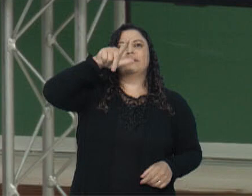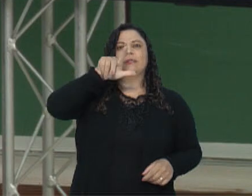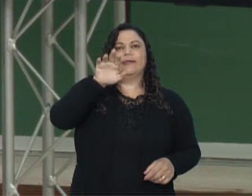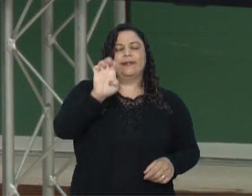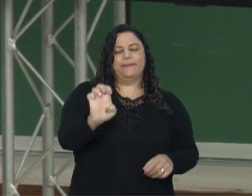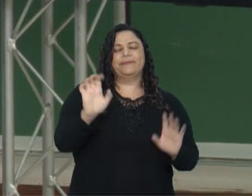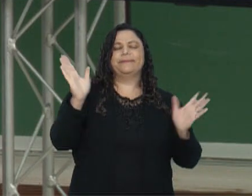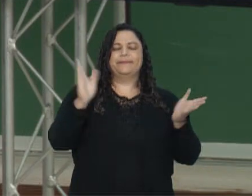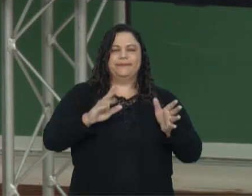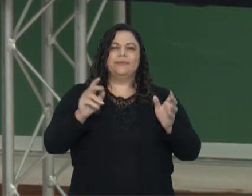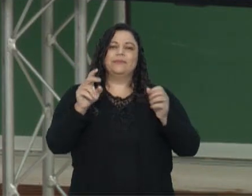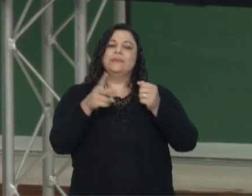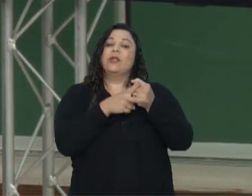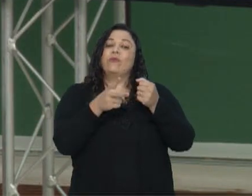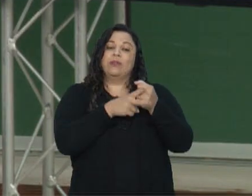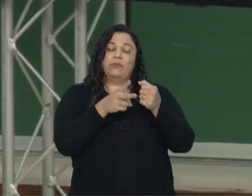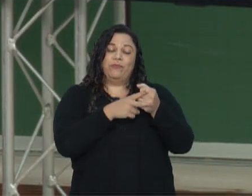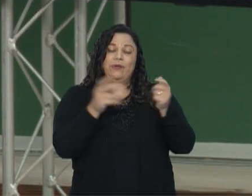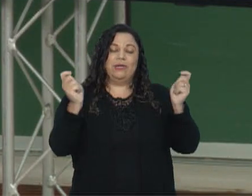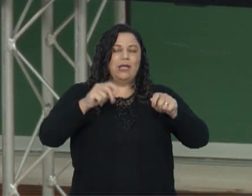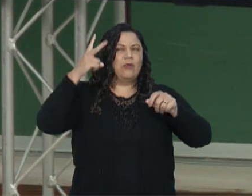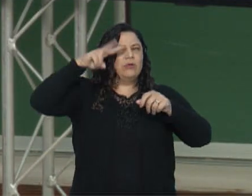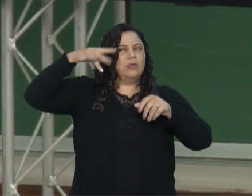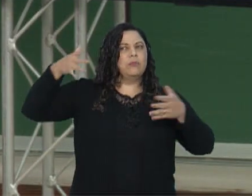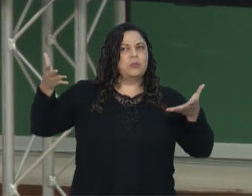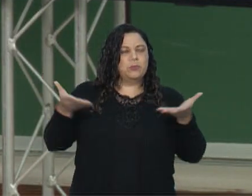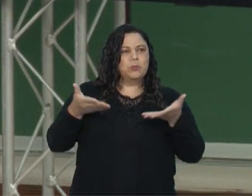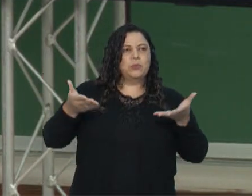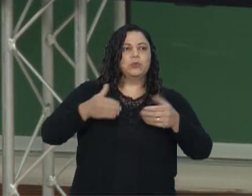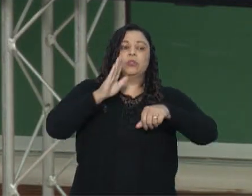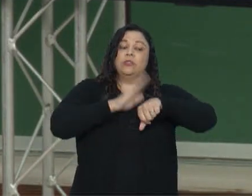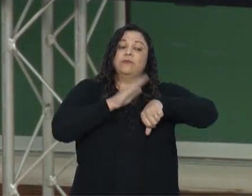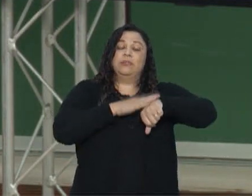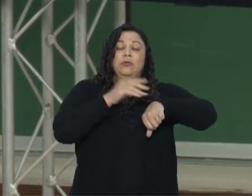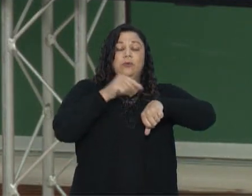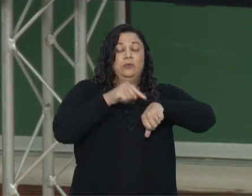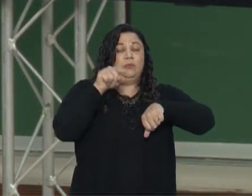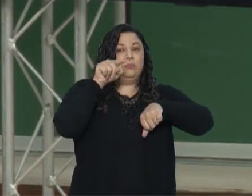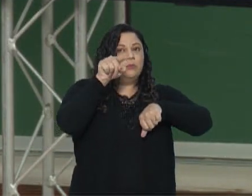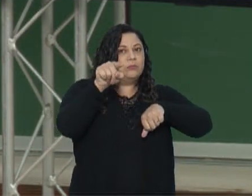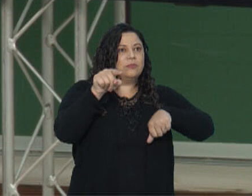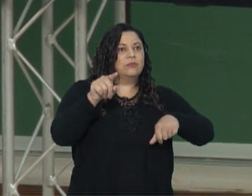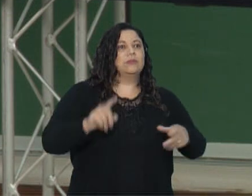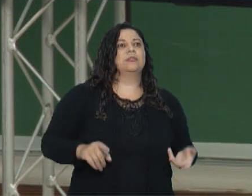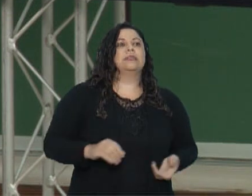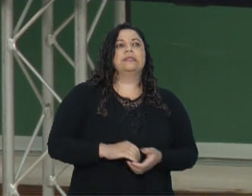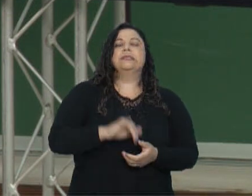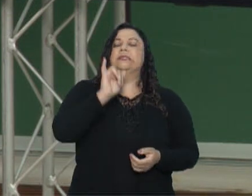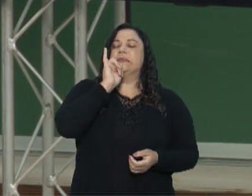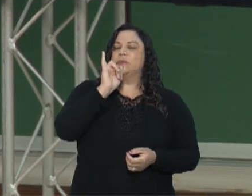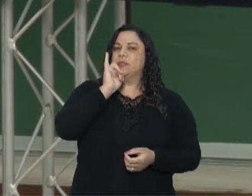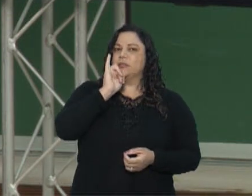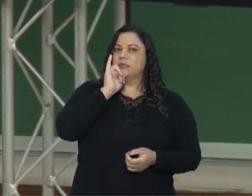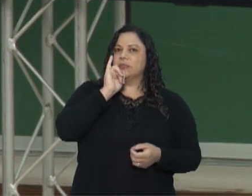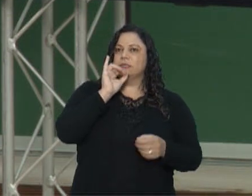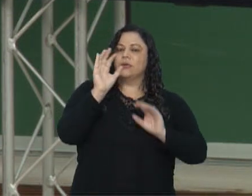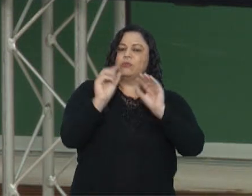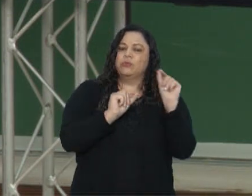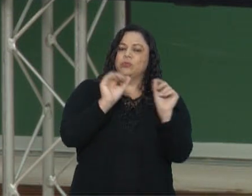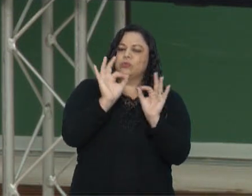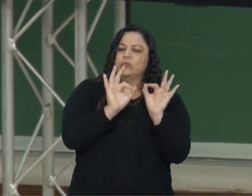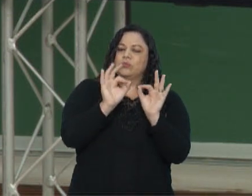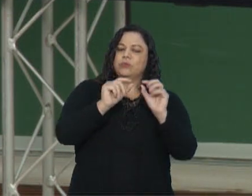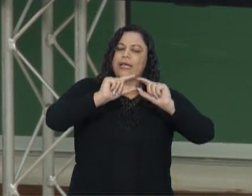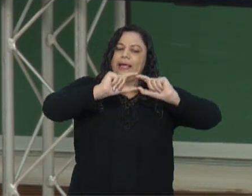hoje também, ok? Então o professor vai dar um tempinho. Olha aqui a ideia então. Por exemplo, para nós formarmos a primeira